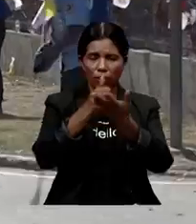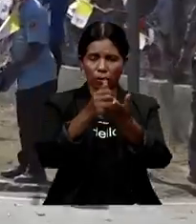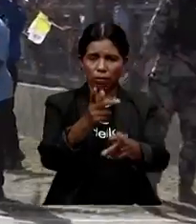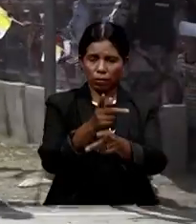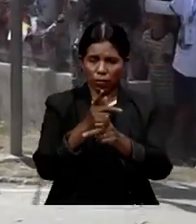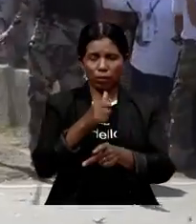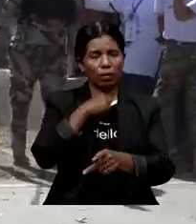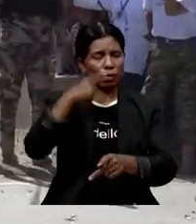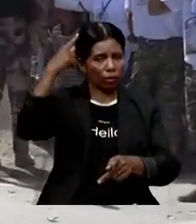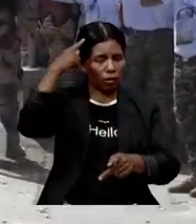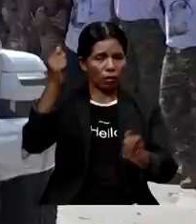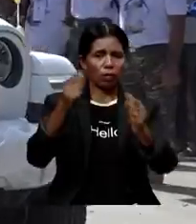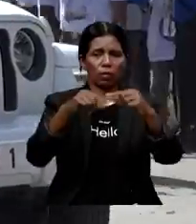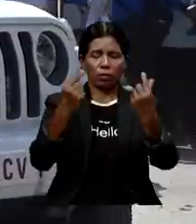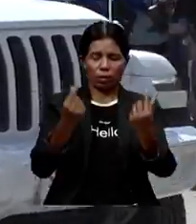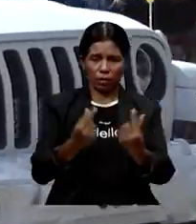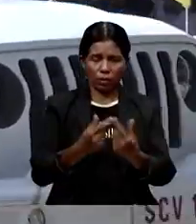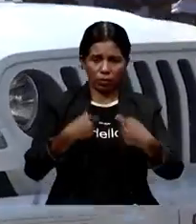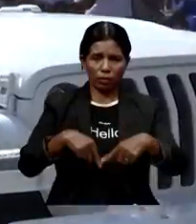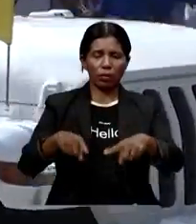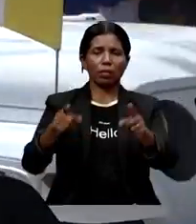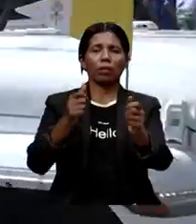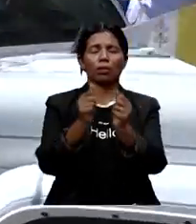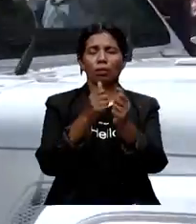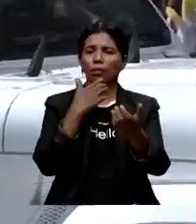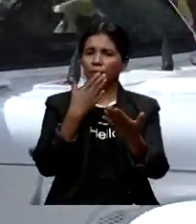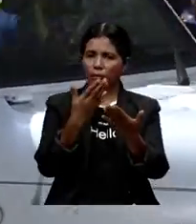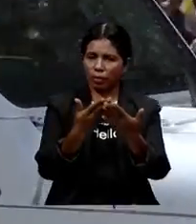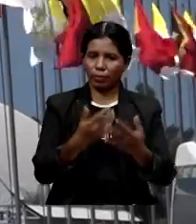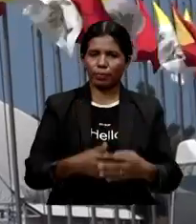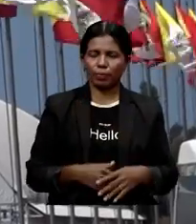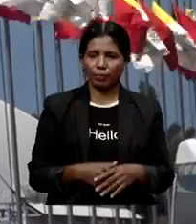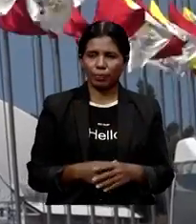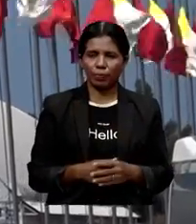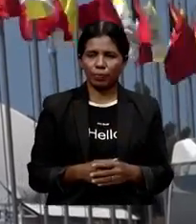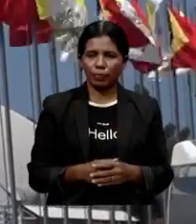no cuidado Papa Francisco, Rony Delegação, Fila Rodia. João Carlos, Giamen.